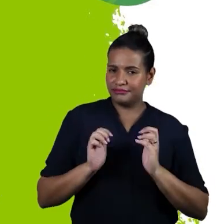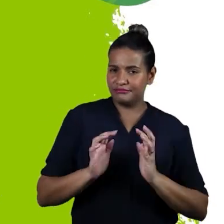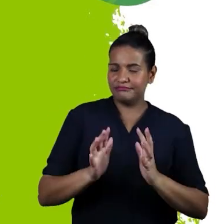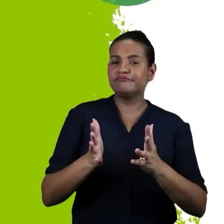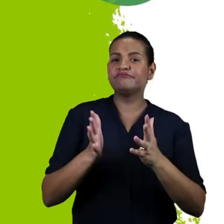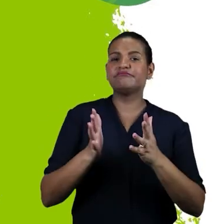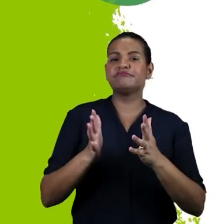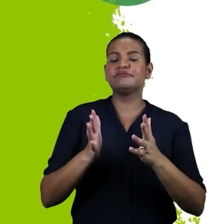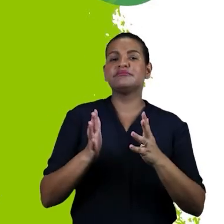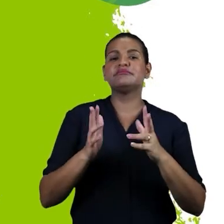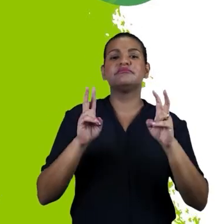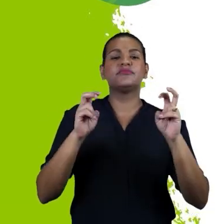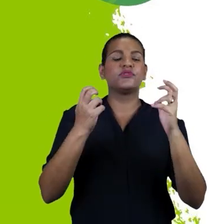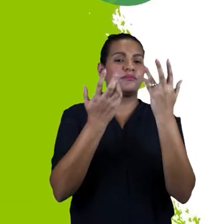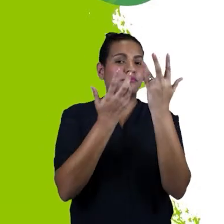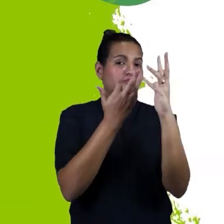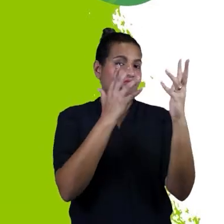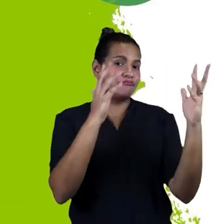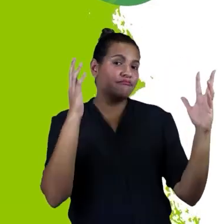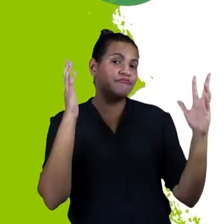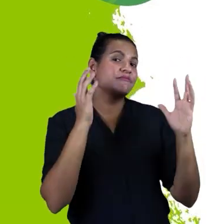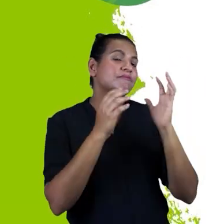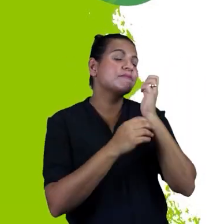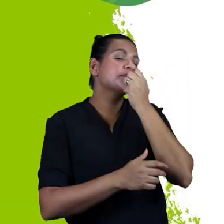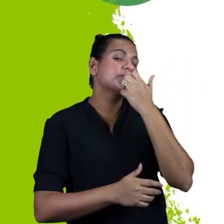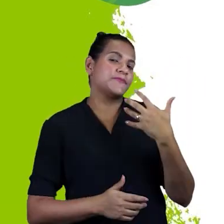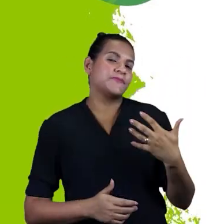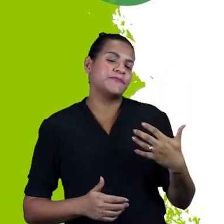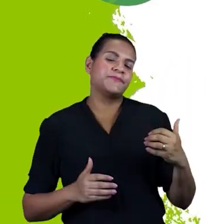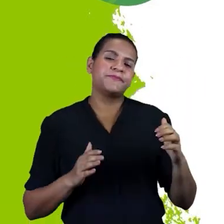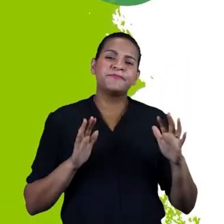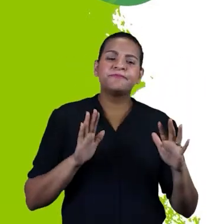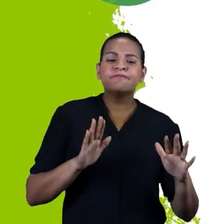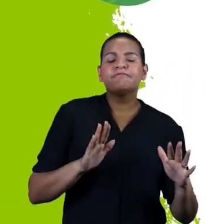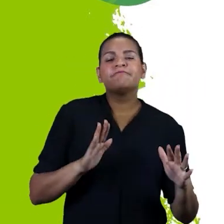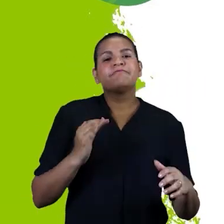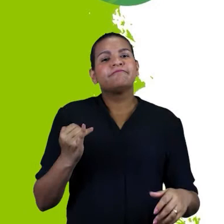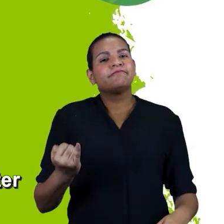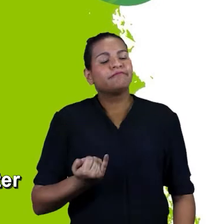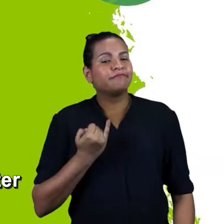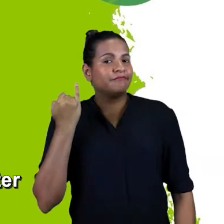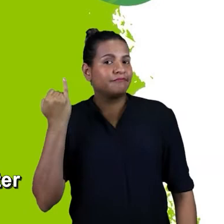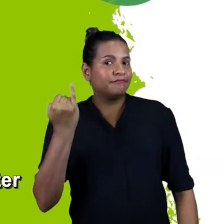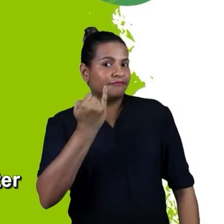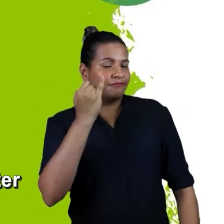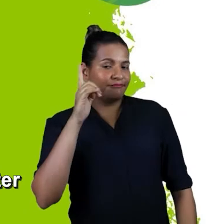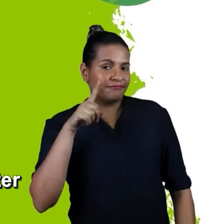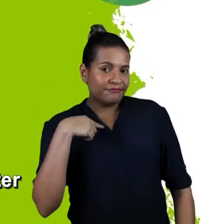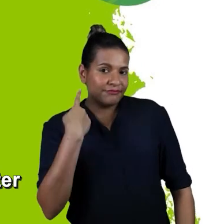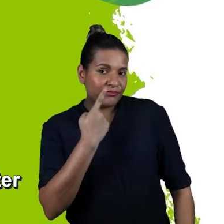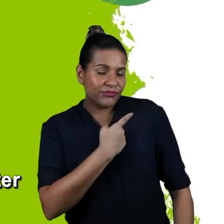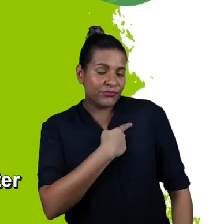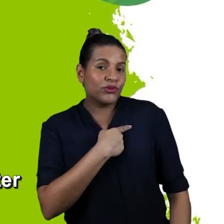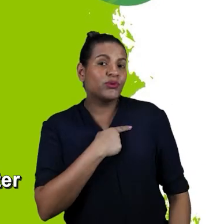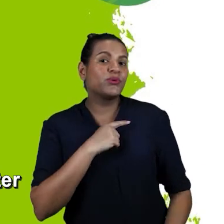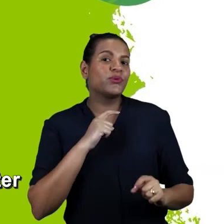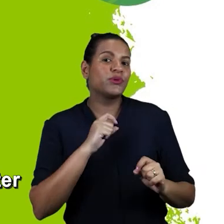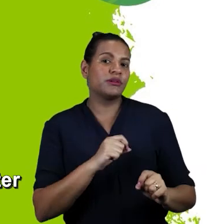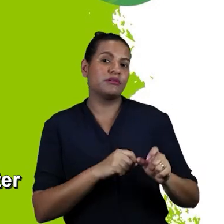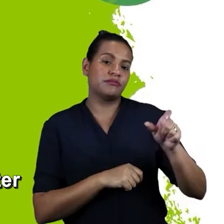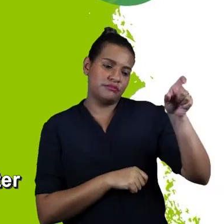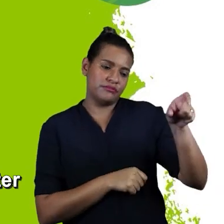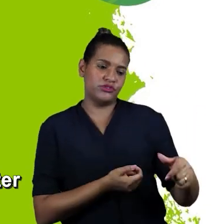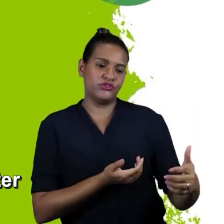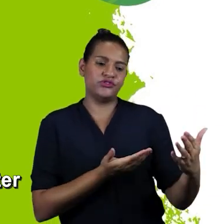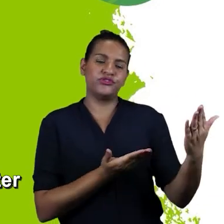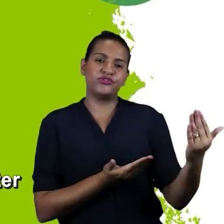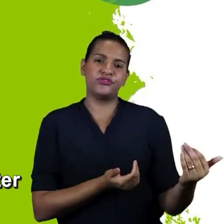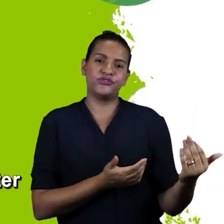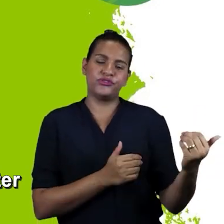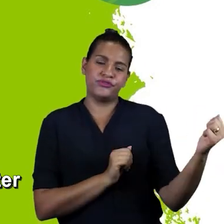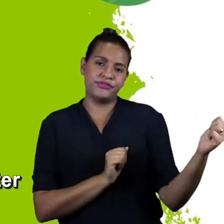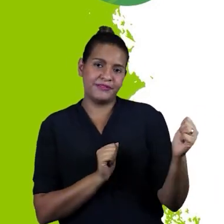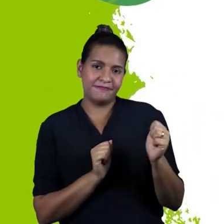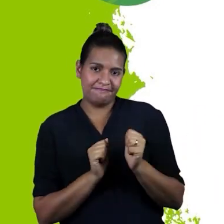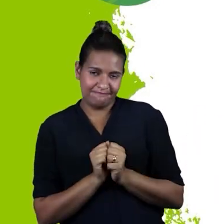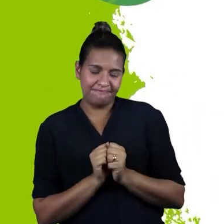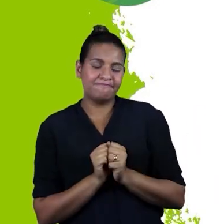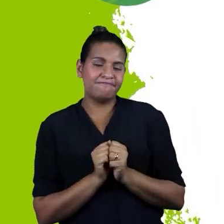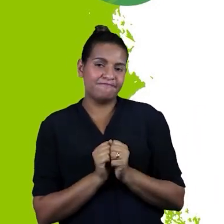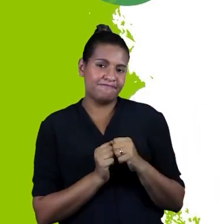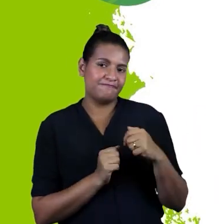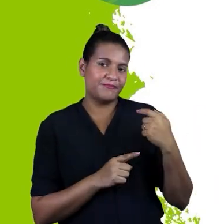a gente pode desenvolver nas questões ambientais são sempre bem-vindas, né? Mas é muito importante a gente ter os jovens perto de